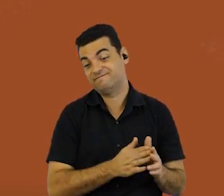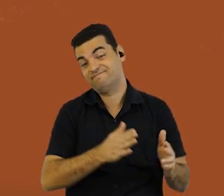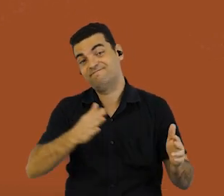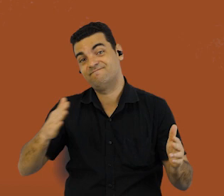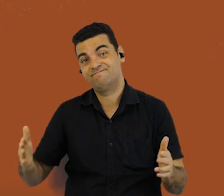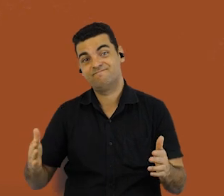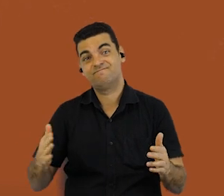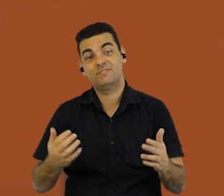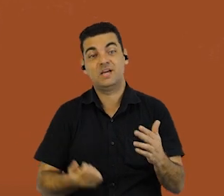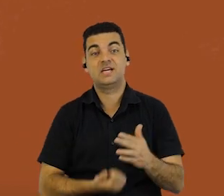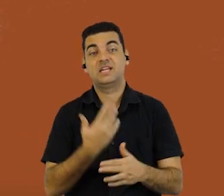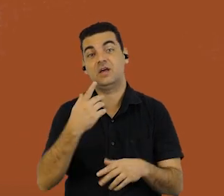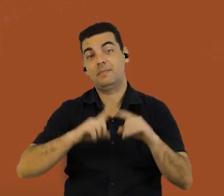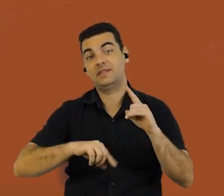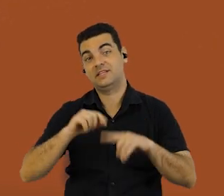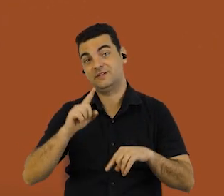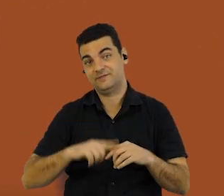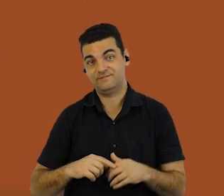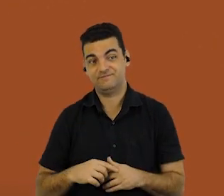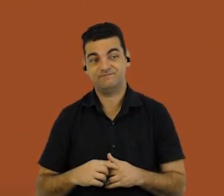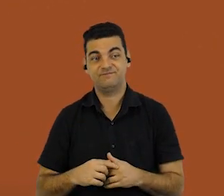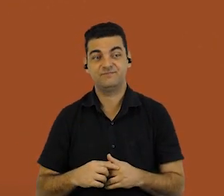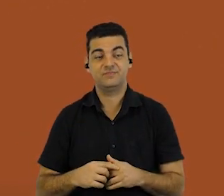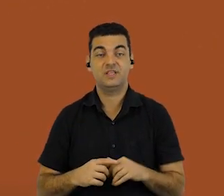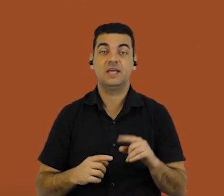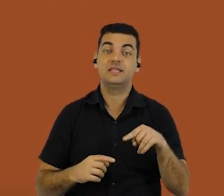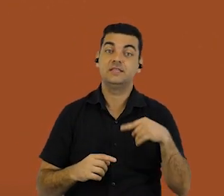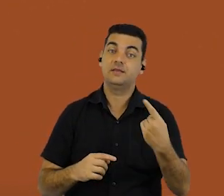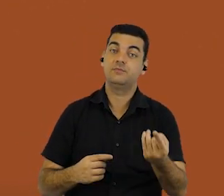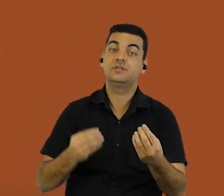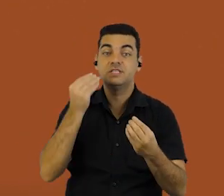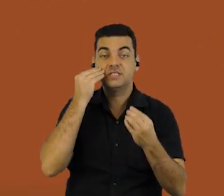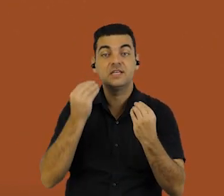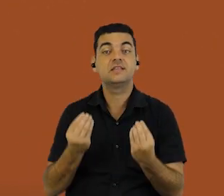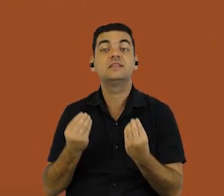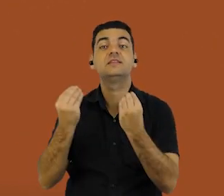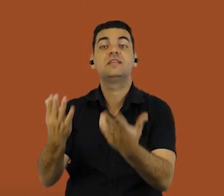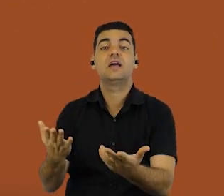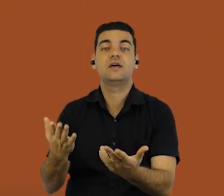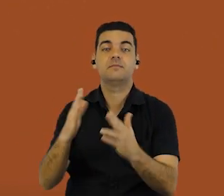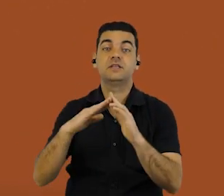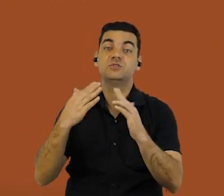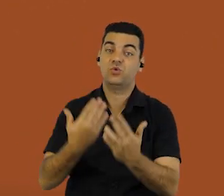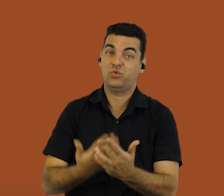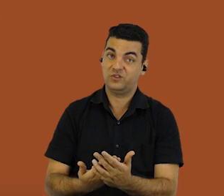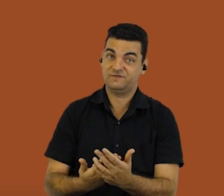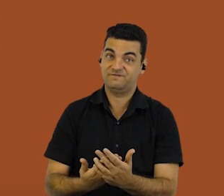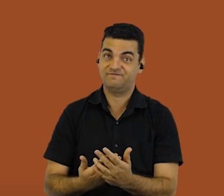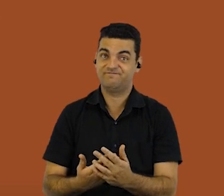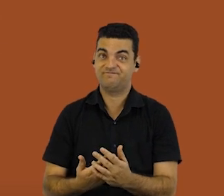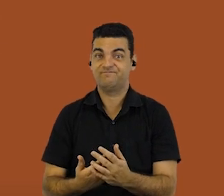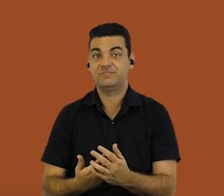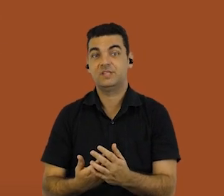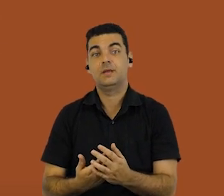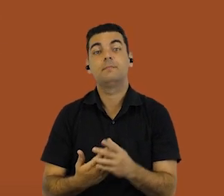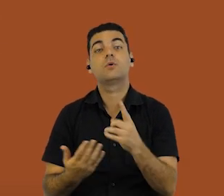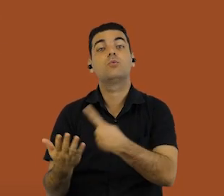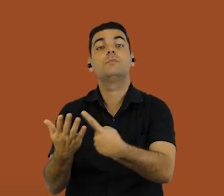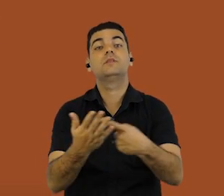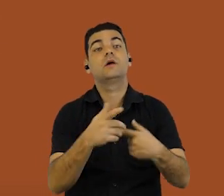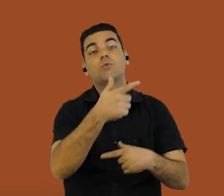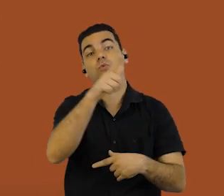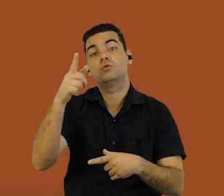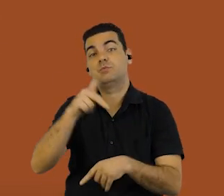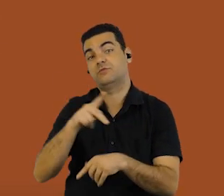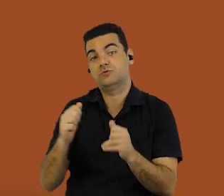nessas formações que tem na escola, tentar levar para a direção, para a coordenação pedagógica, para criar isso de maneira coletiva, eu